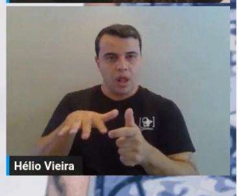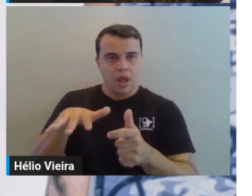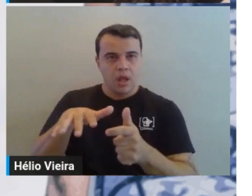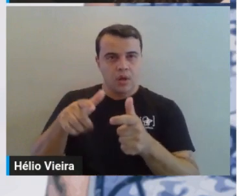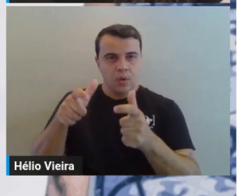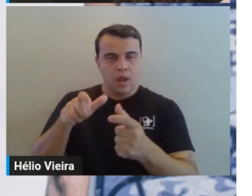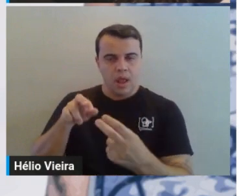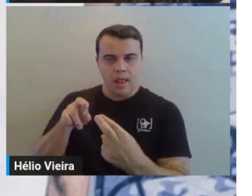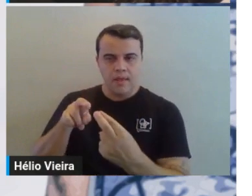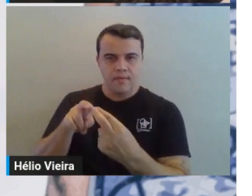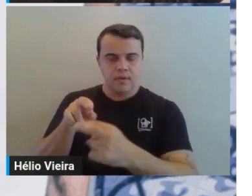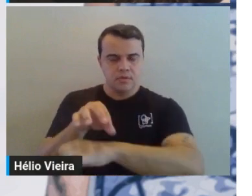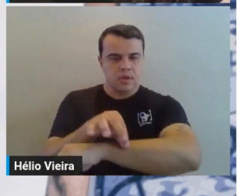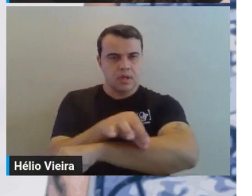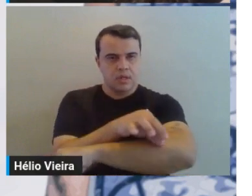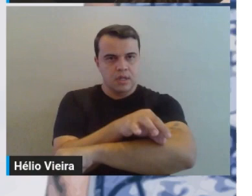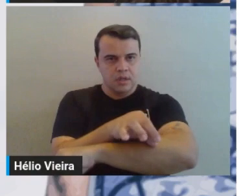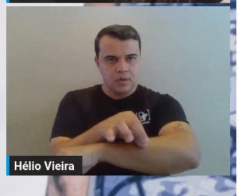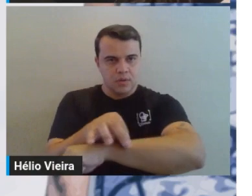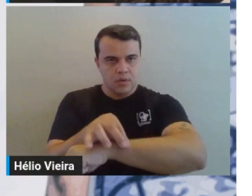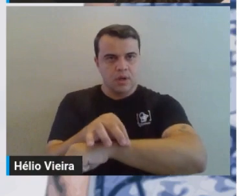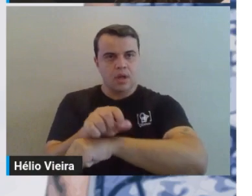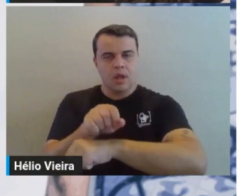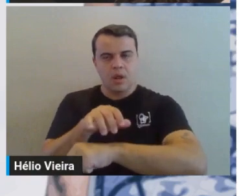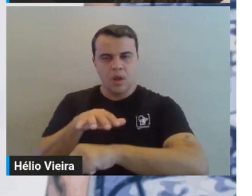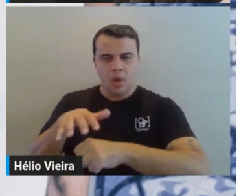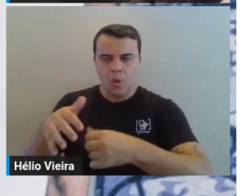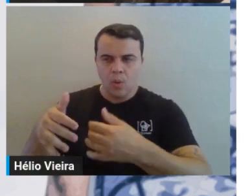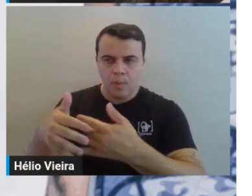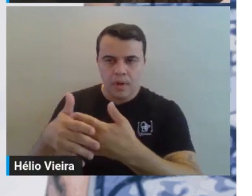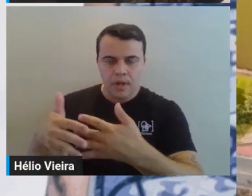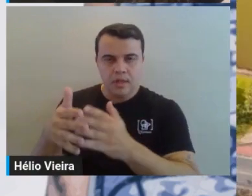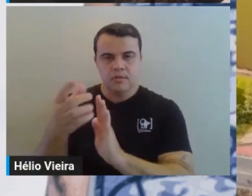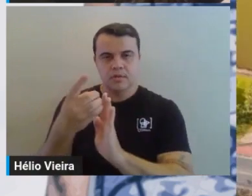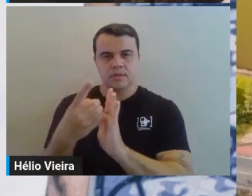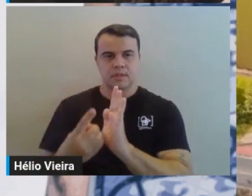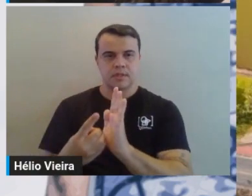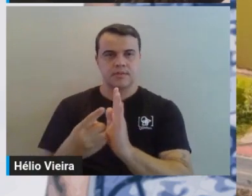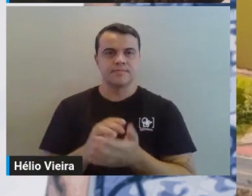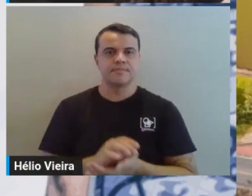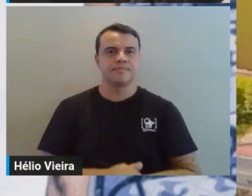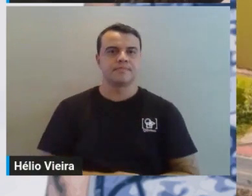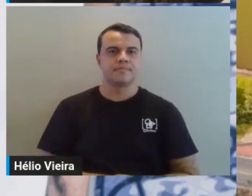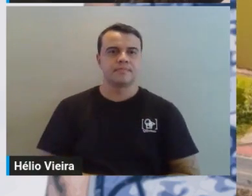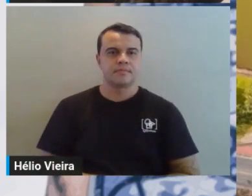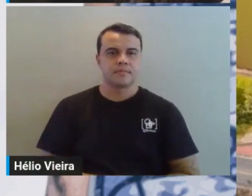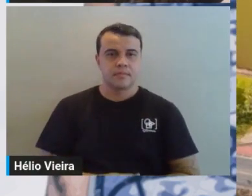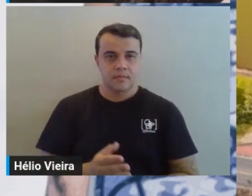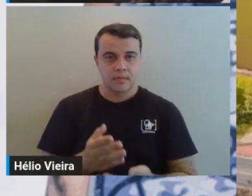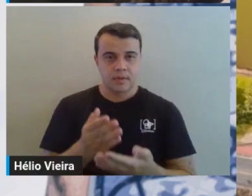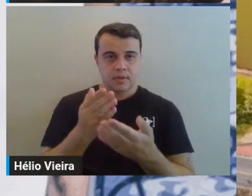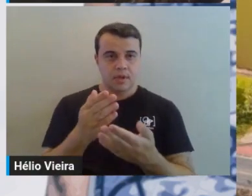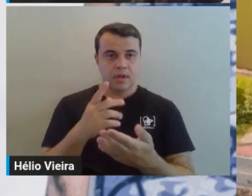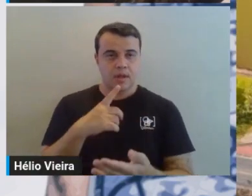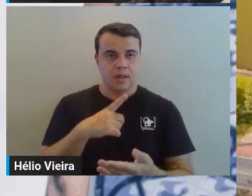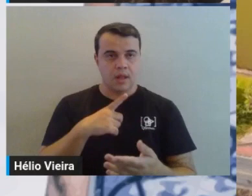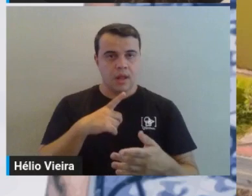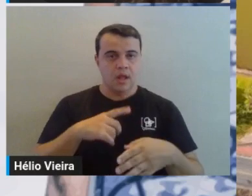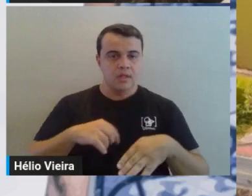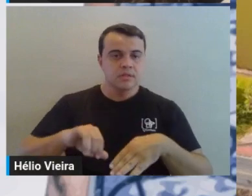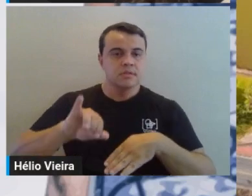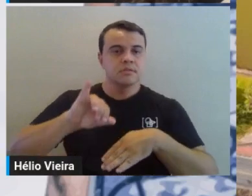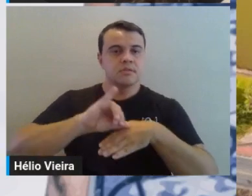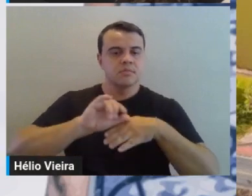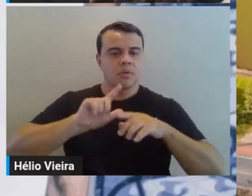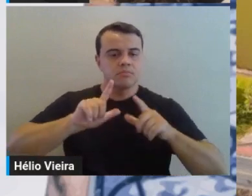de referência de arquitetura e urbanismo e design. Então, aqui a gente tem uma imagem vista